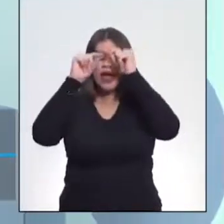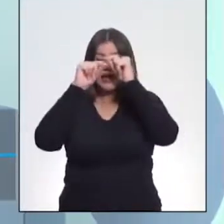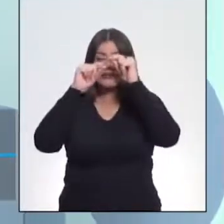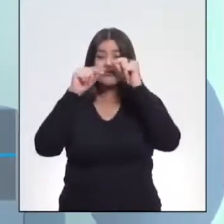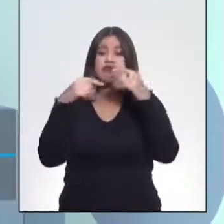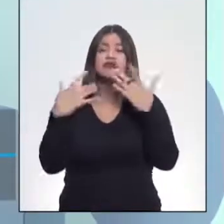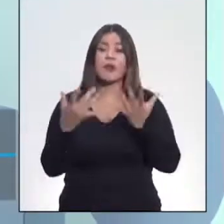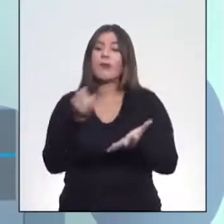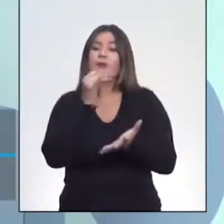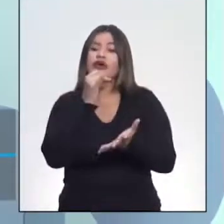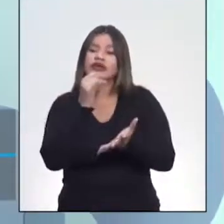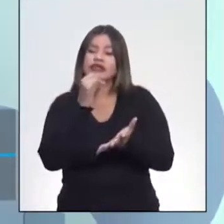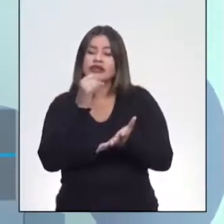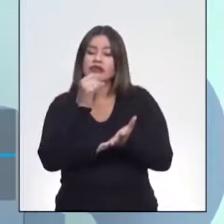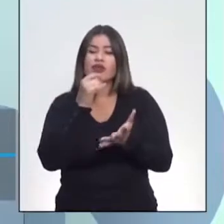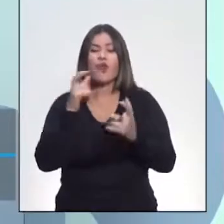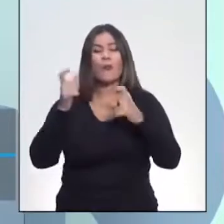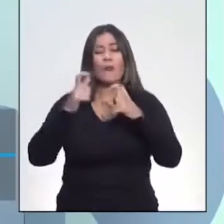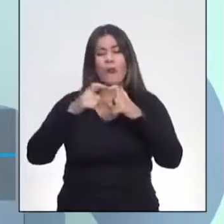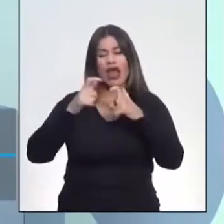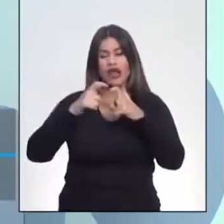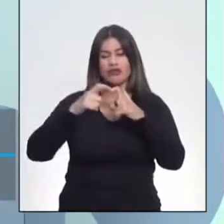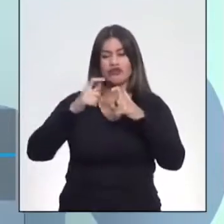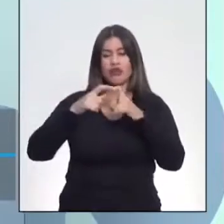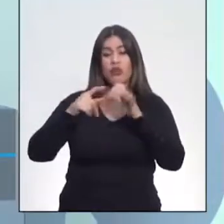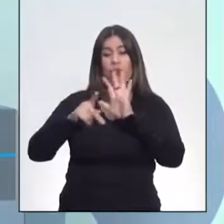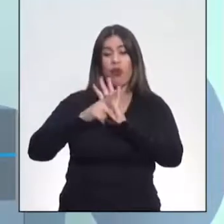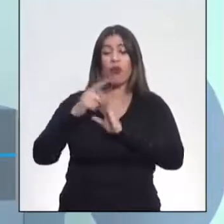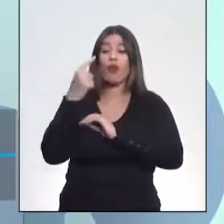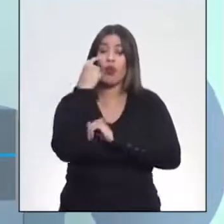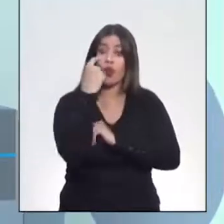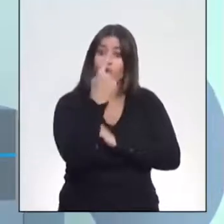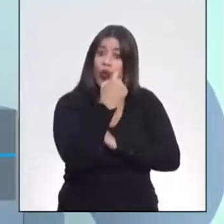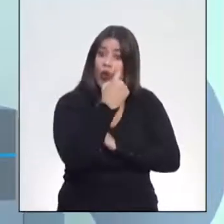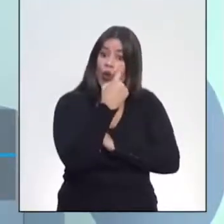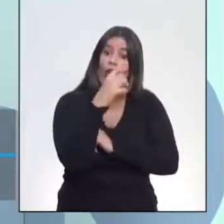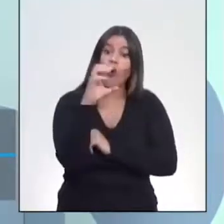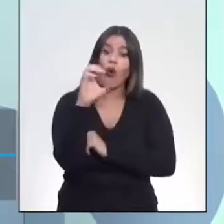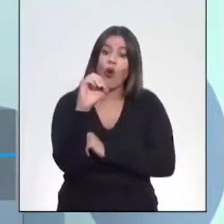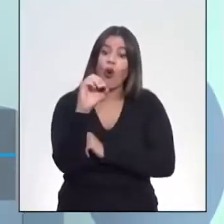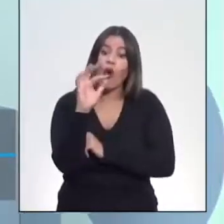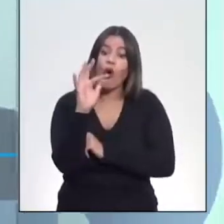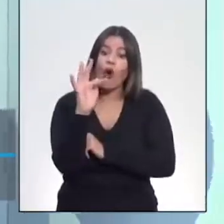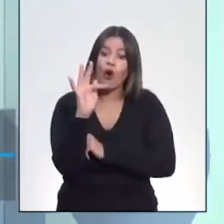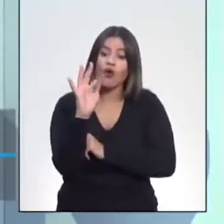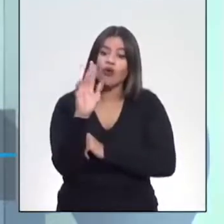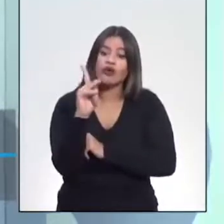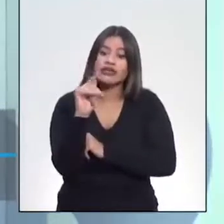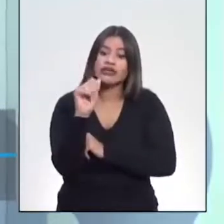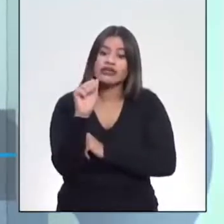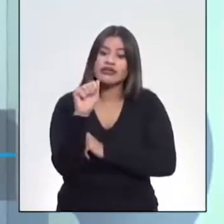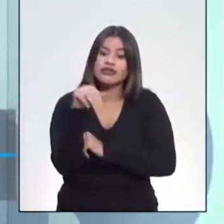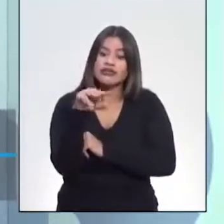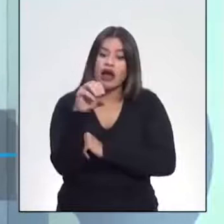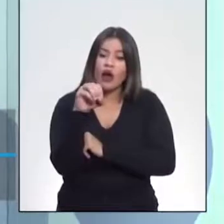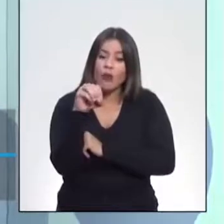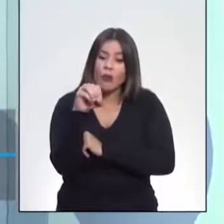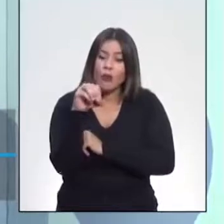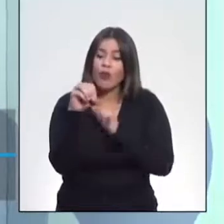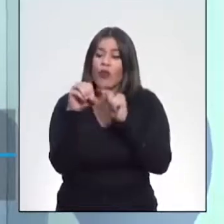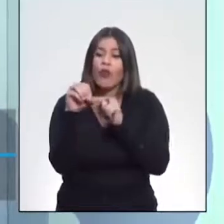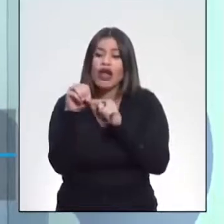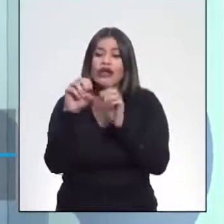o oftalmologista tem esse nome porque a palavra Oftalmos em grego é olhos